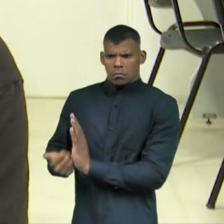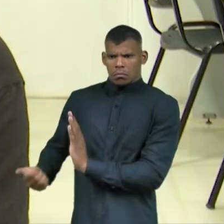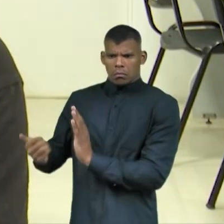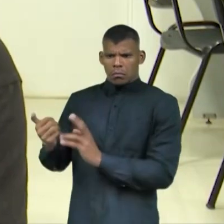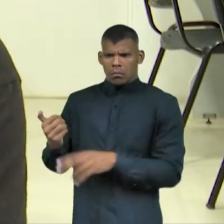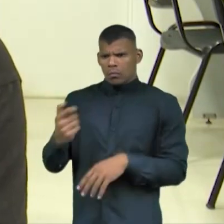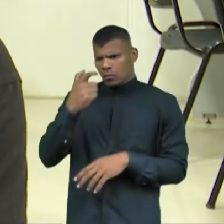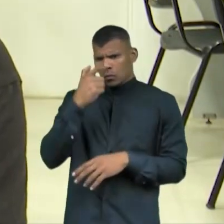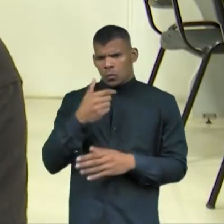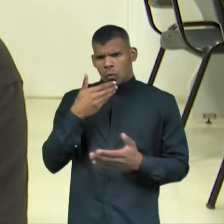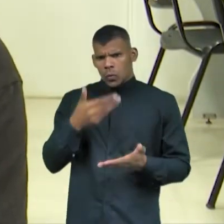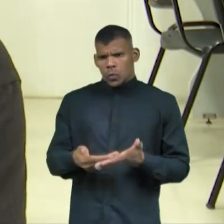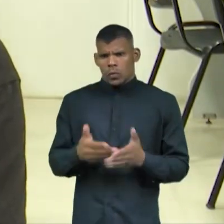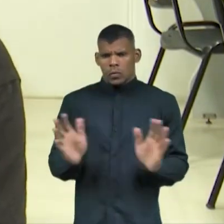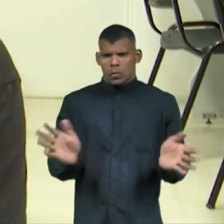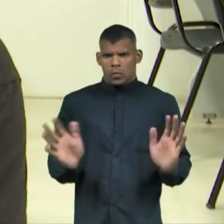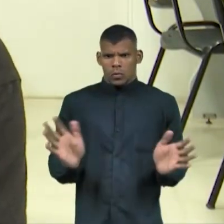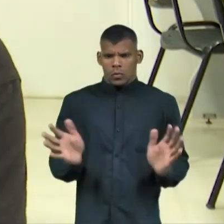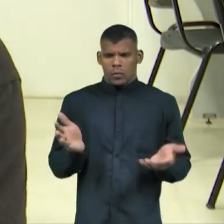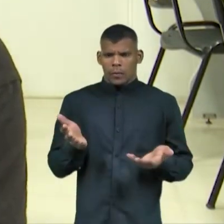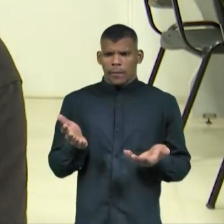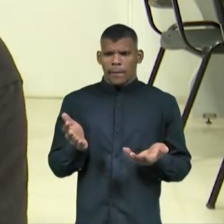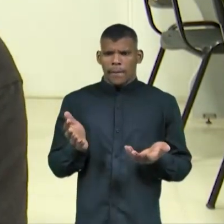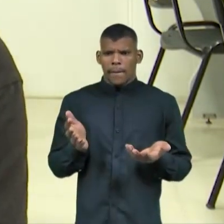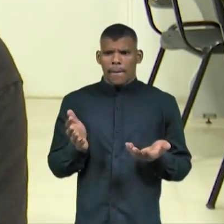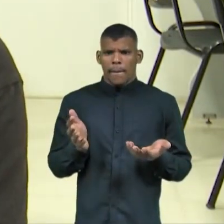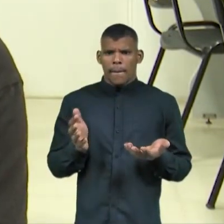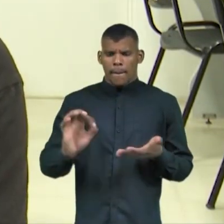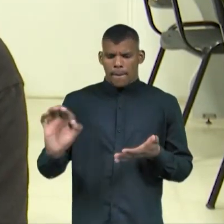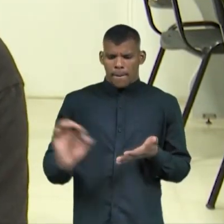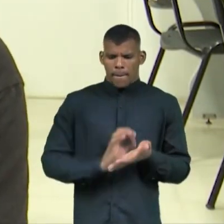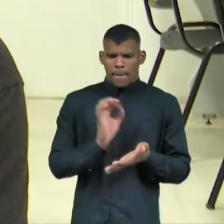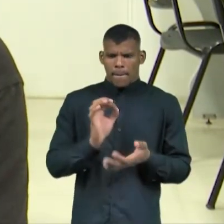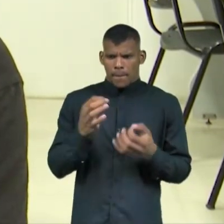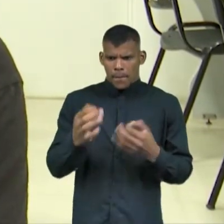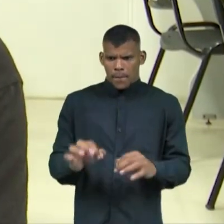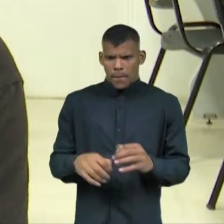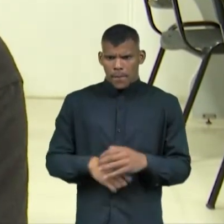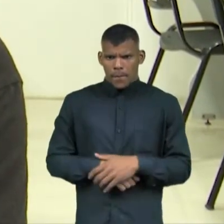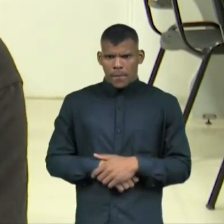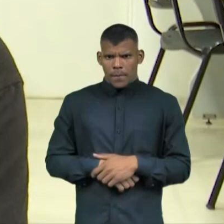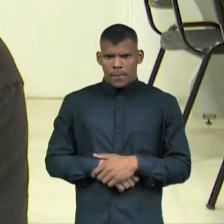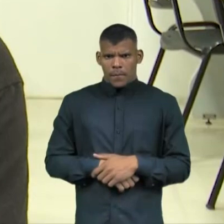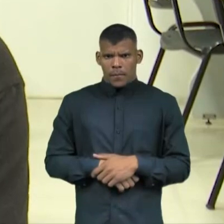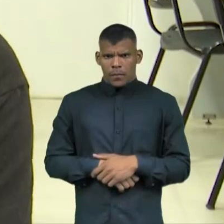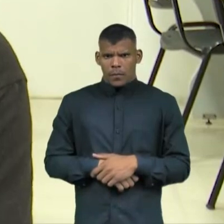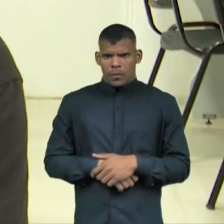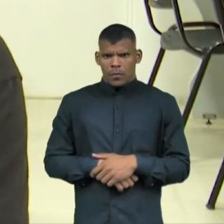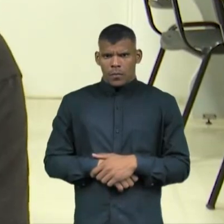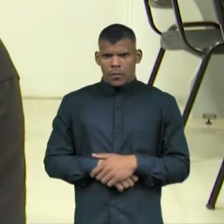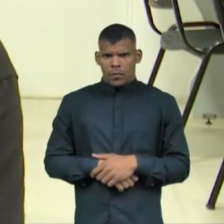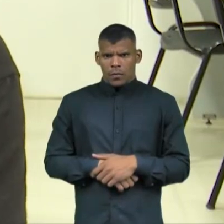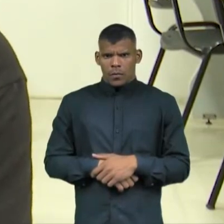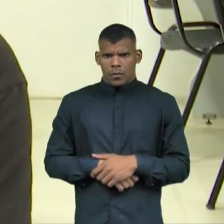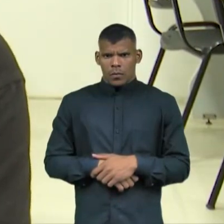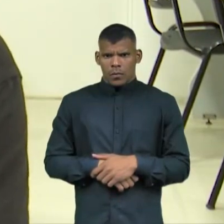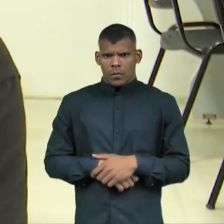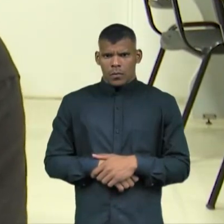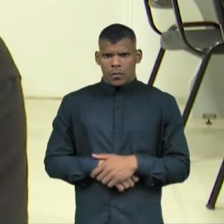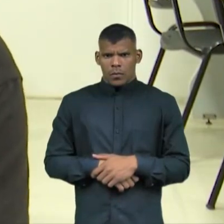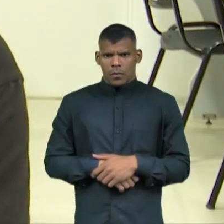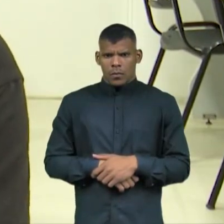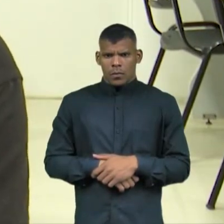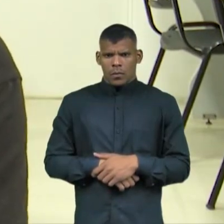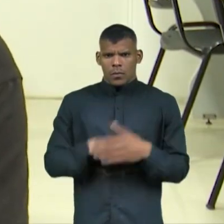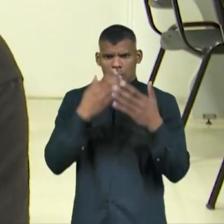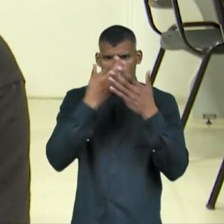eu fiz desconto. O senhor assinou tudo direitinho, foi atrás, leu? Não, porque eu sou ceguinho, eu